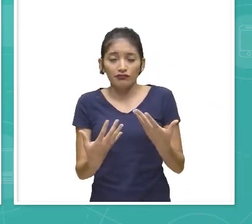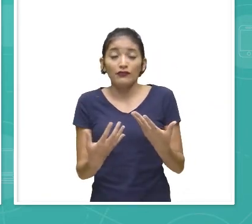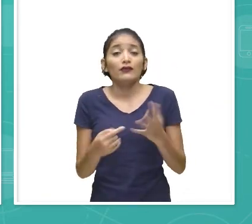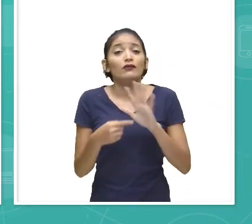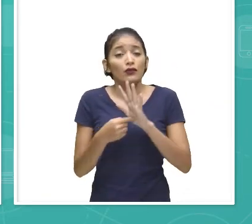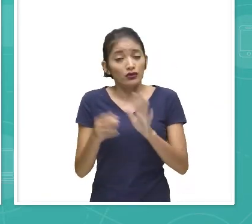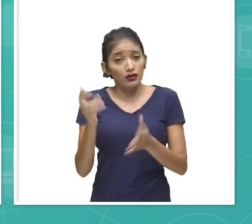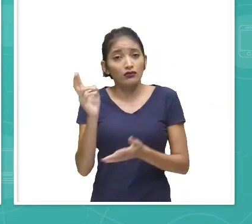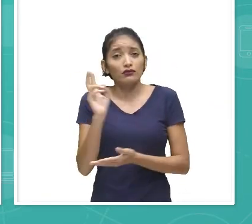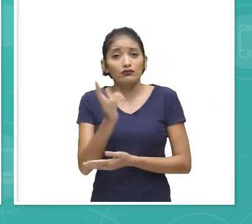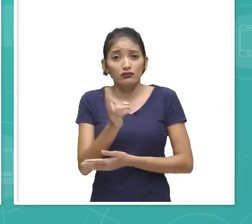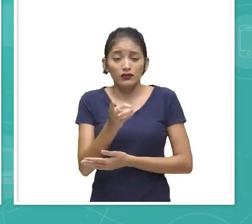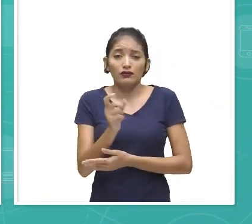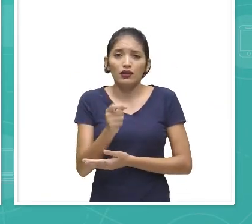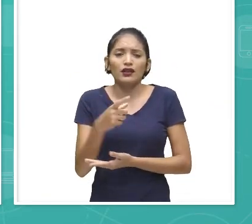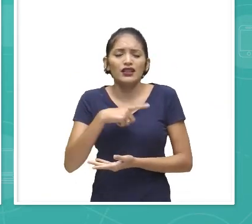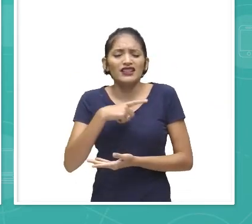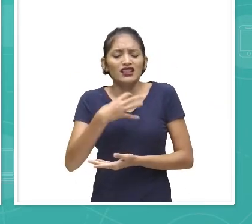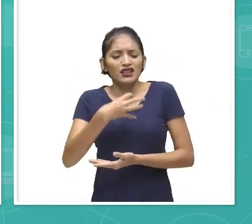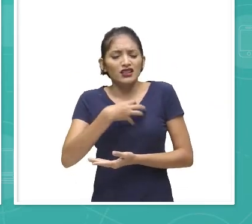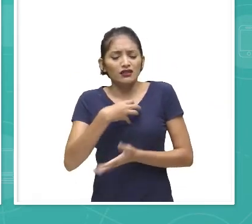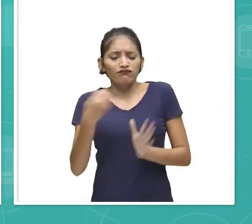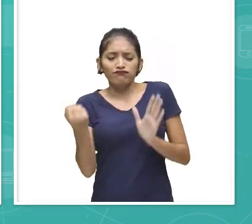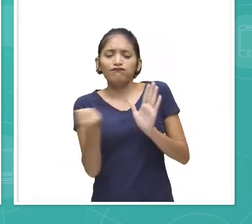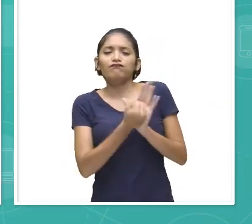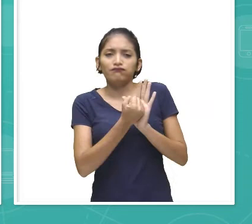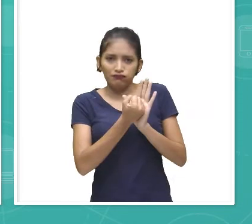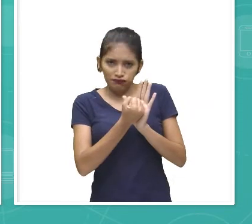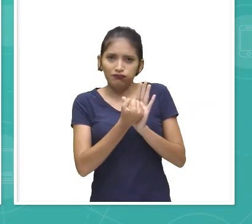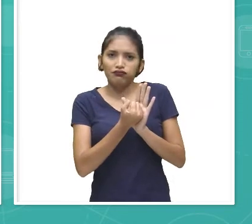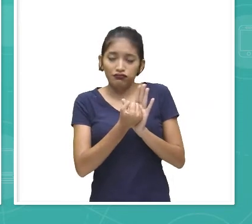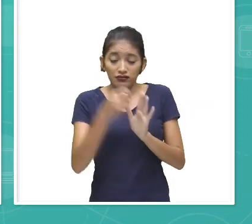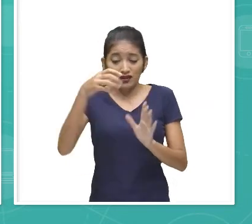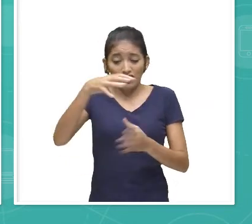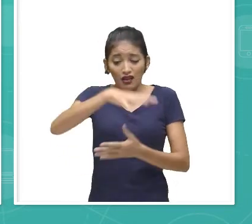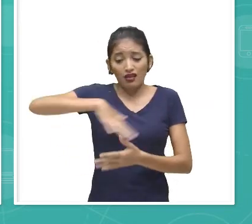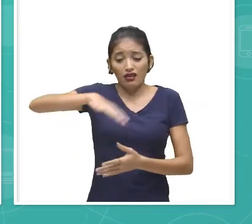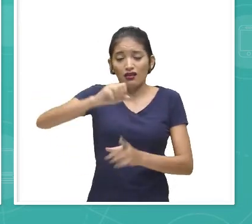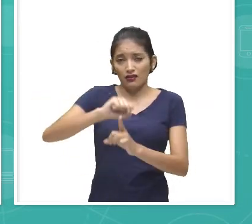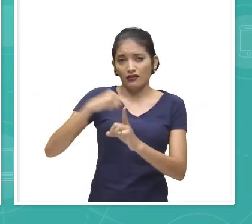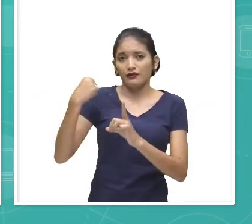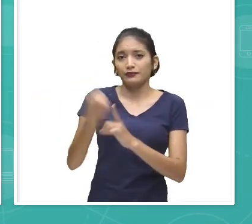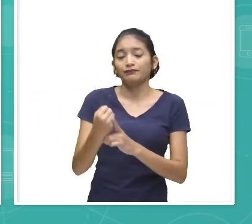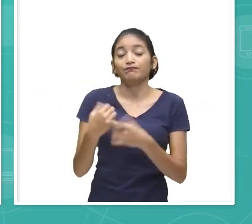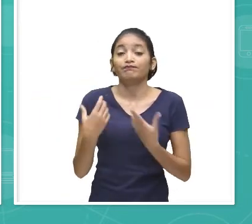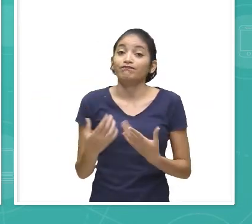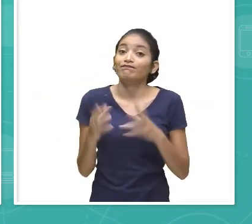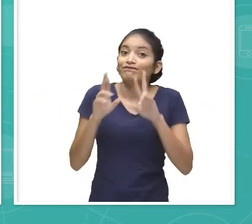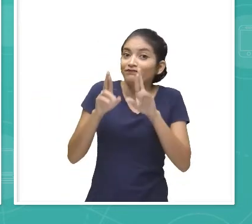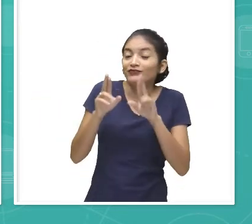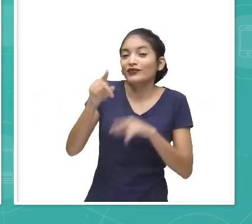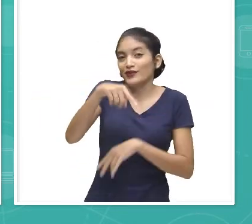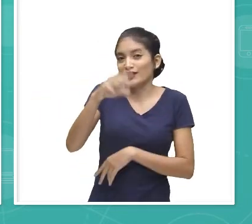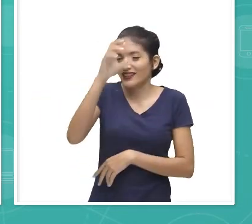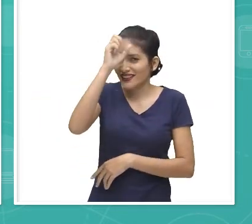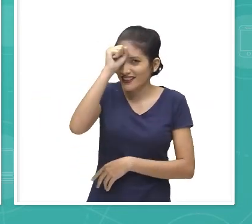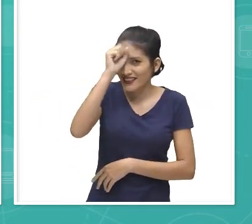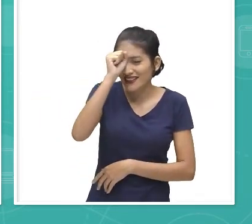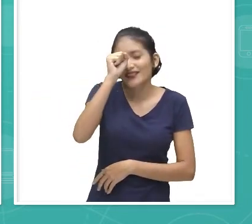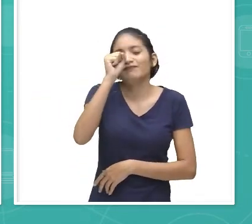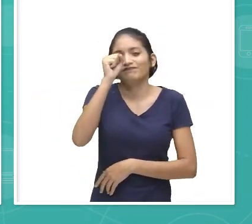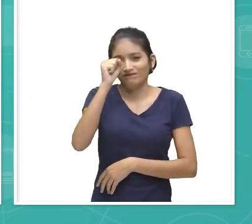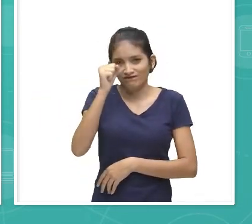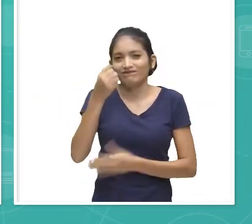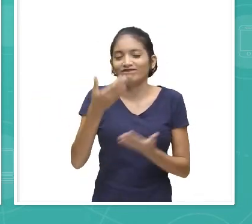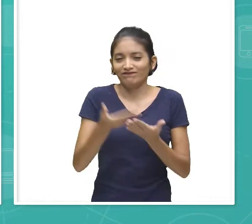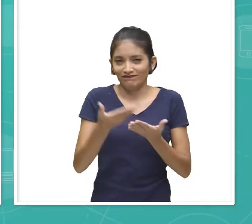reforço, deixa marcas muito profundas na nossa sociedade. Então, espero que vocês tenham aprendido bastante na